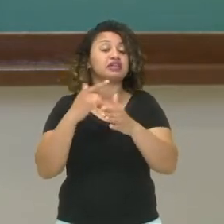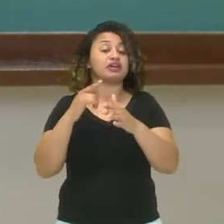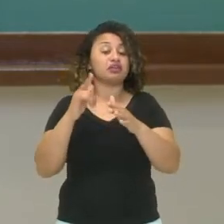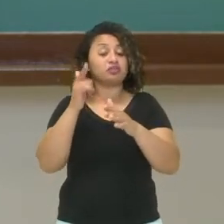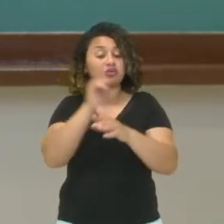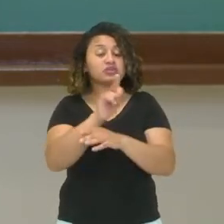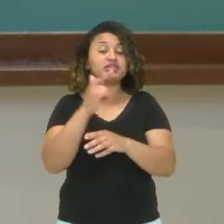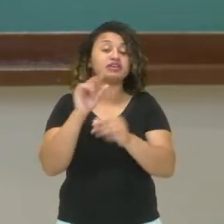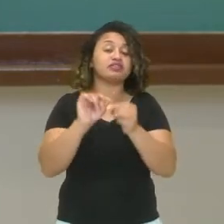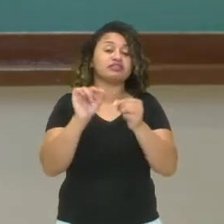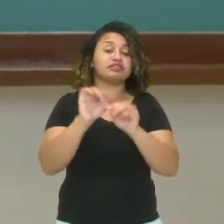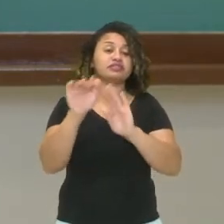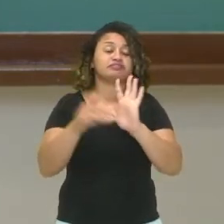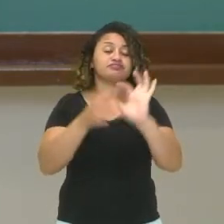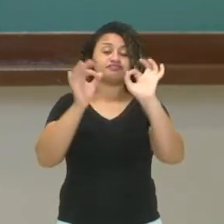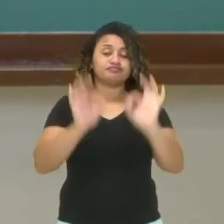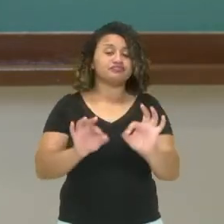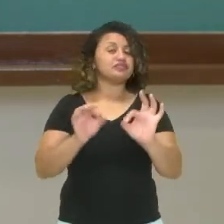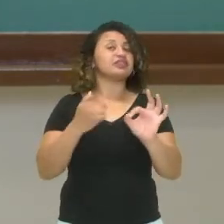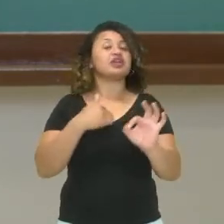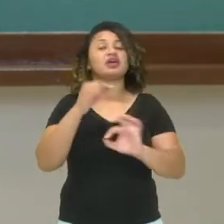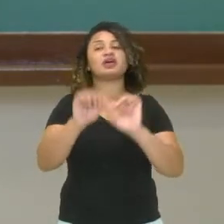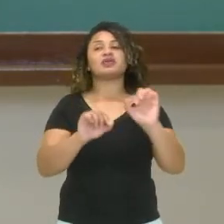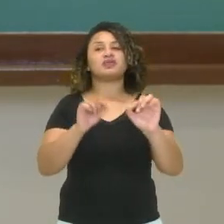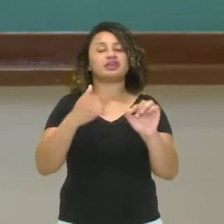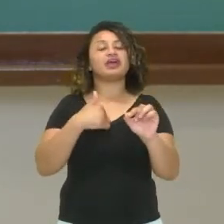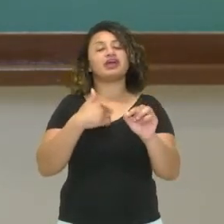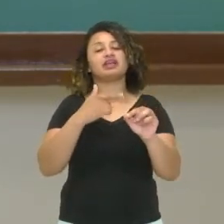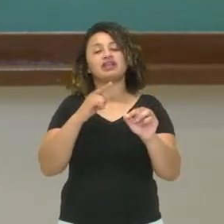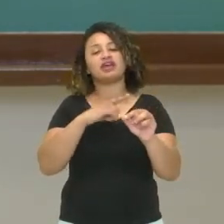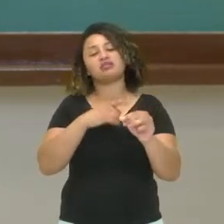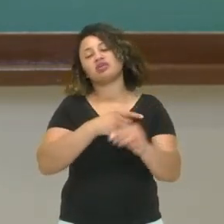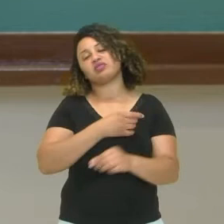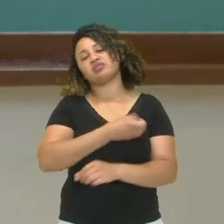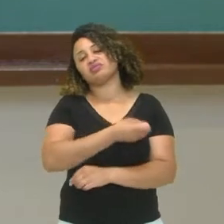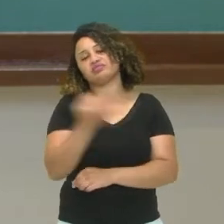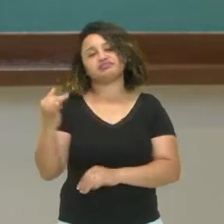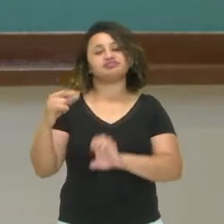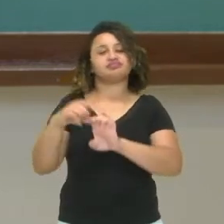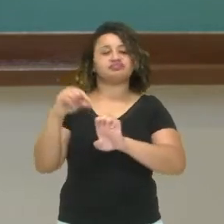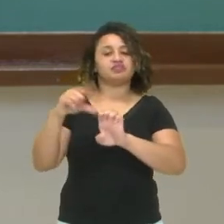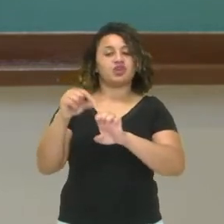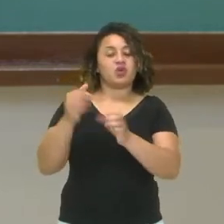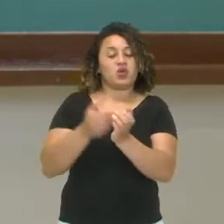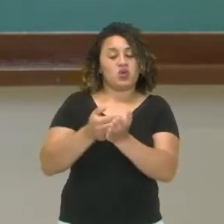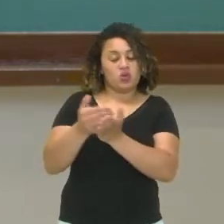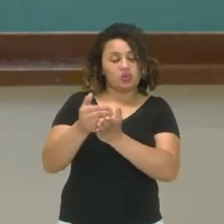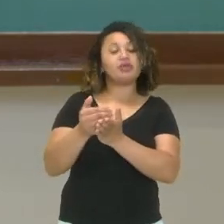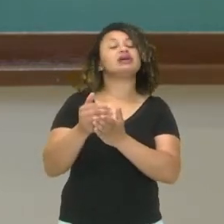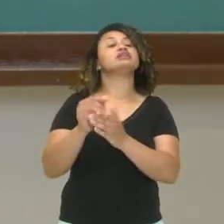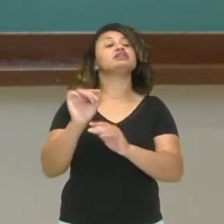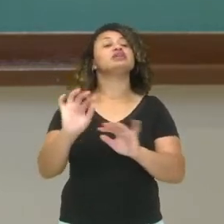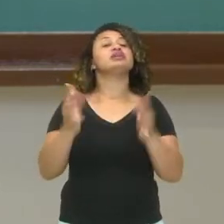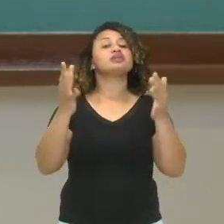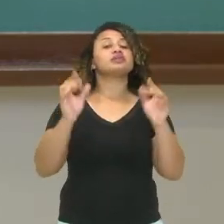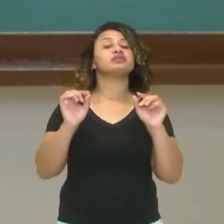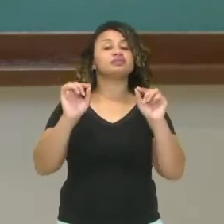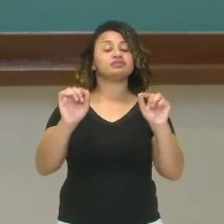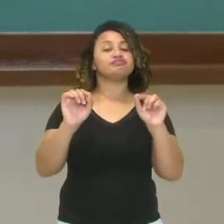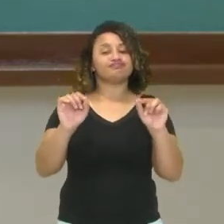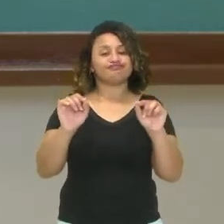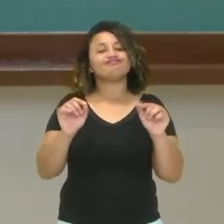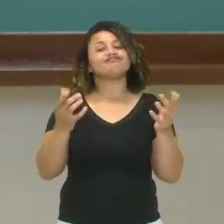certo e não sair desse grande número ainda de empreendedores que começam a empreender e o que acontece?